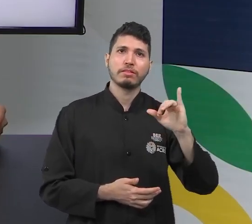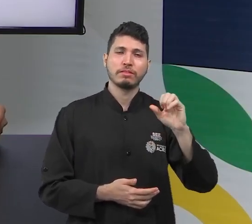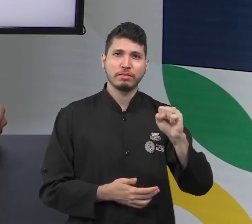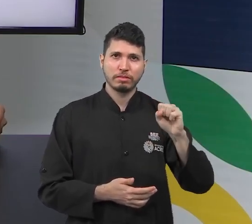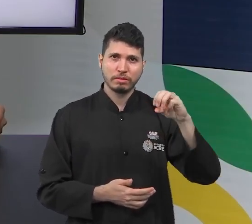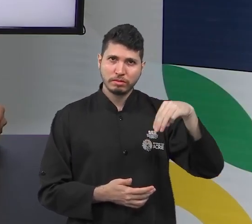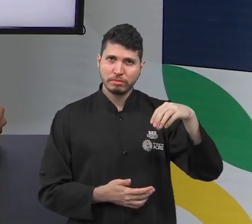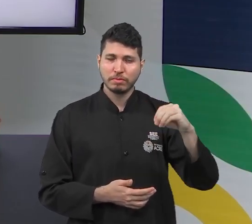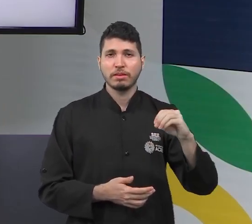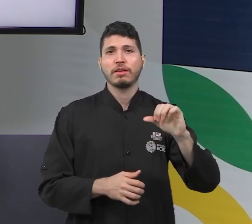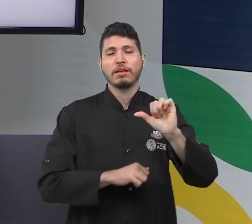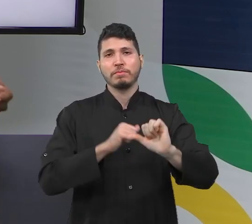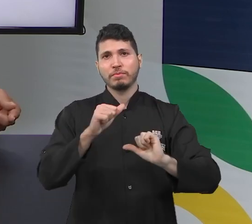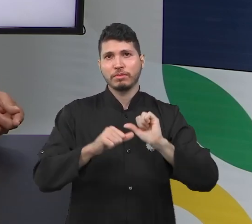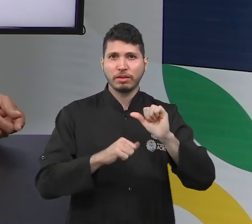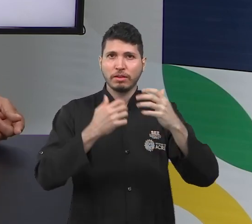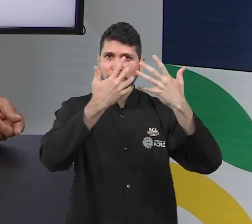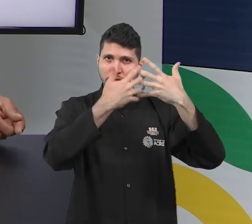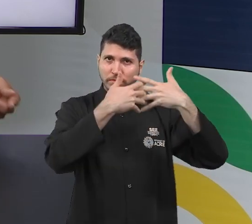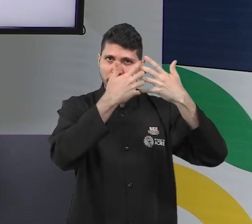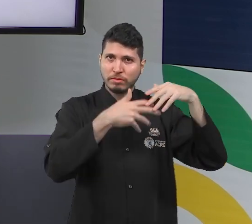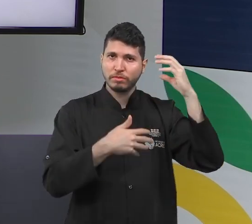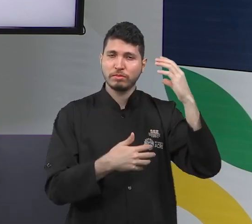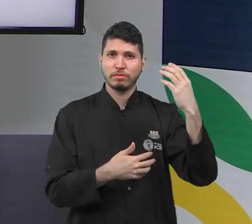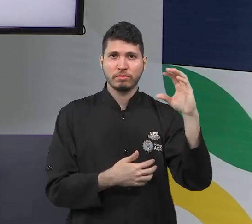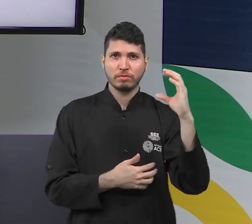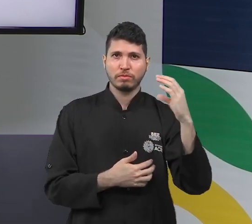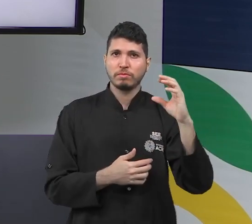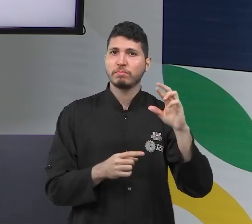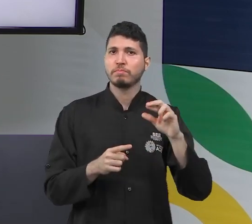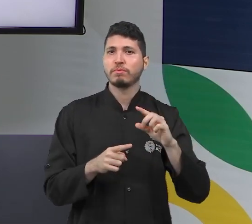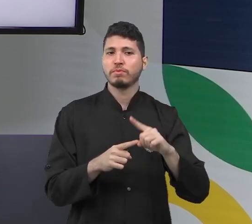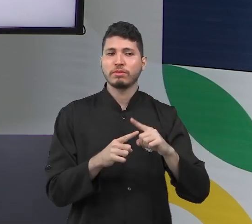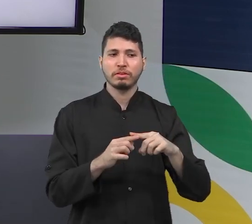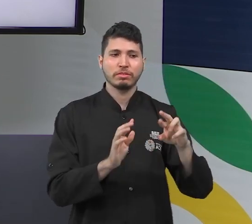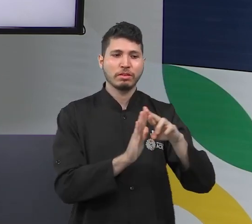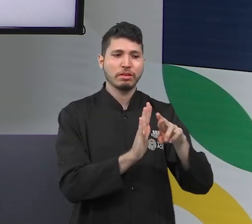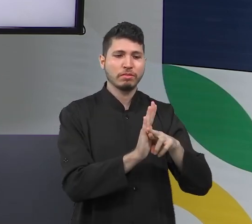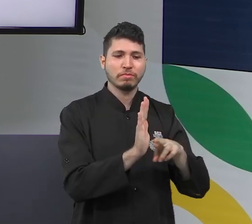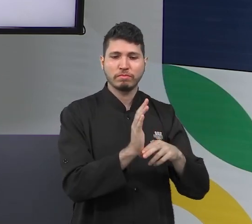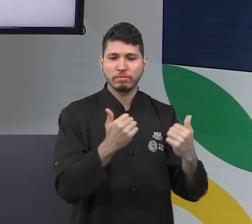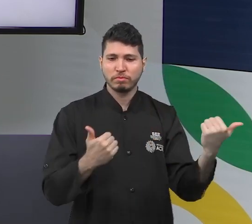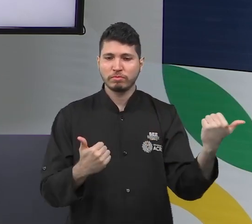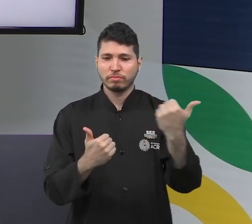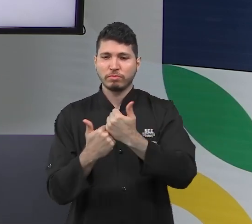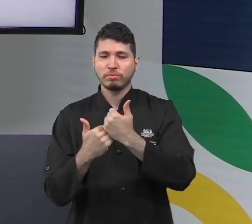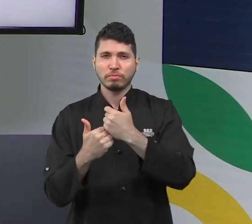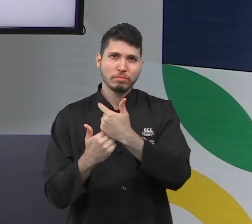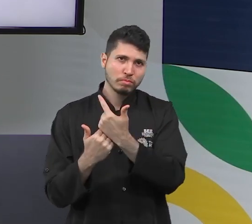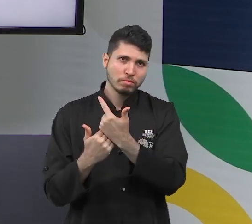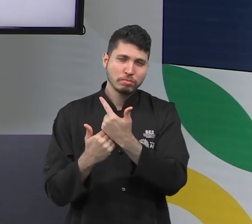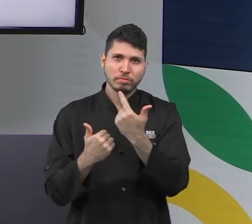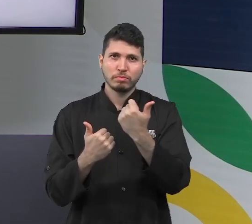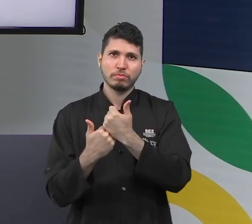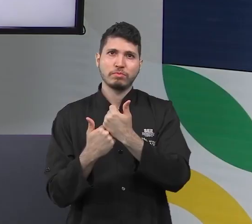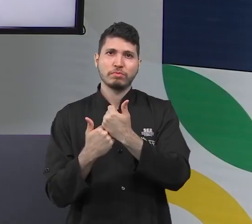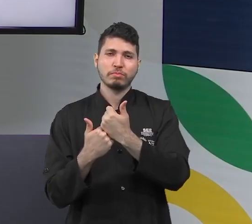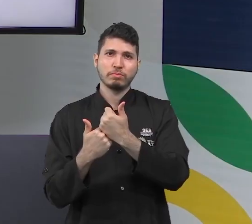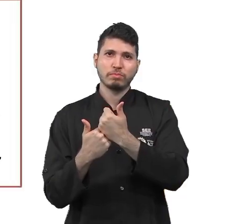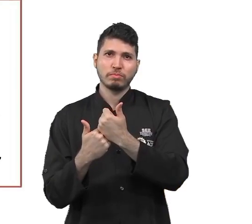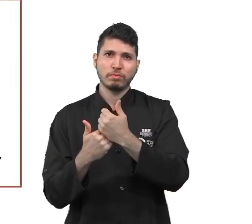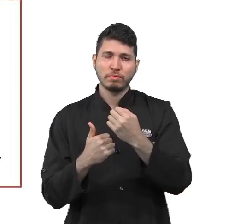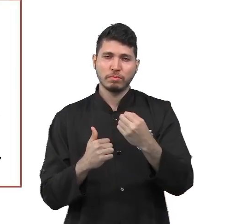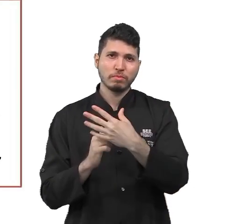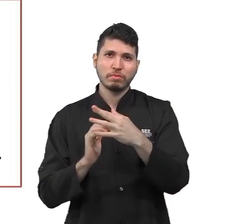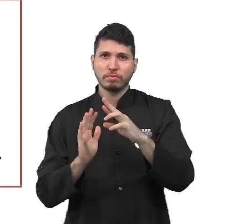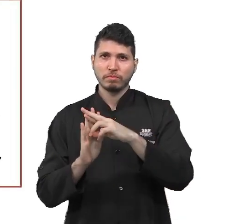reflexão científica, porque um paradigma foi substituído por outro, então houve uma ruptura. Agora